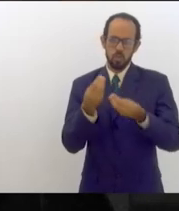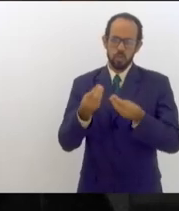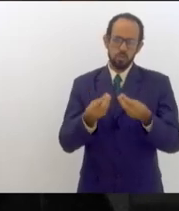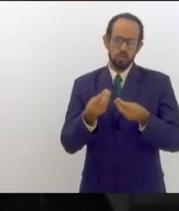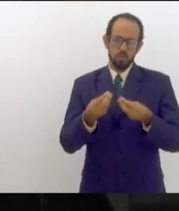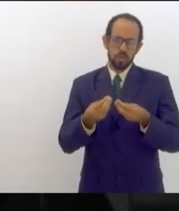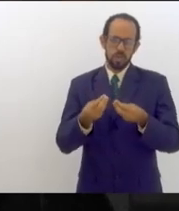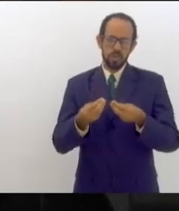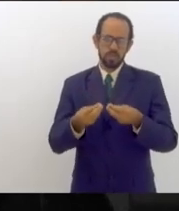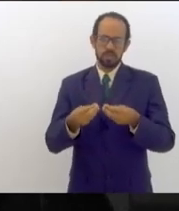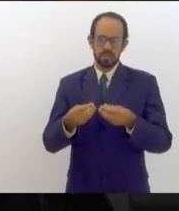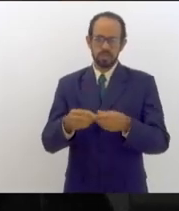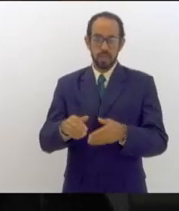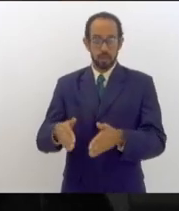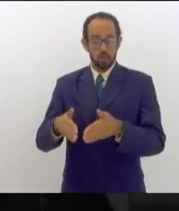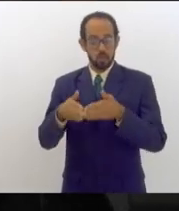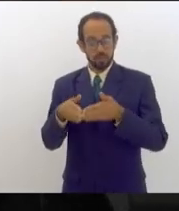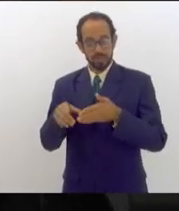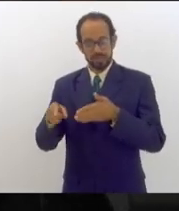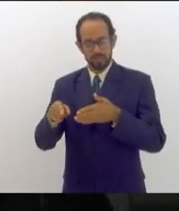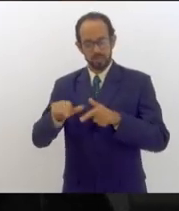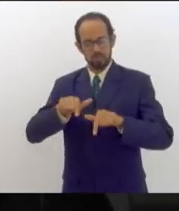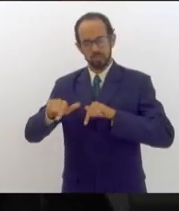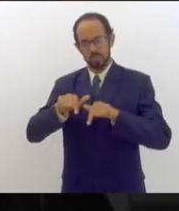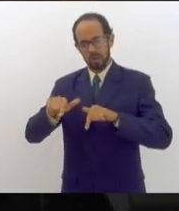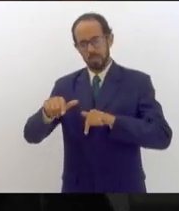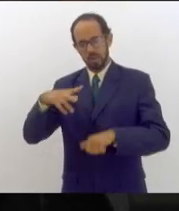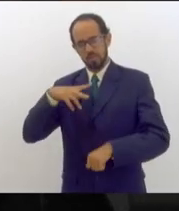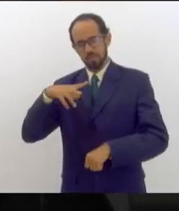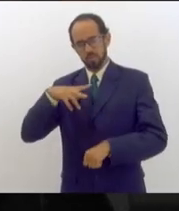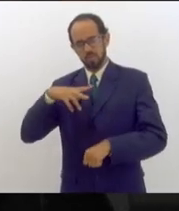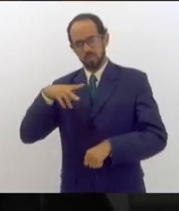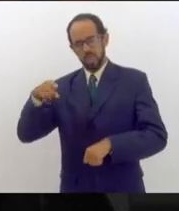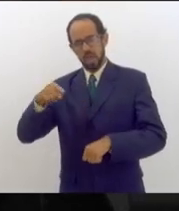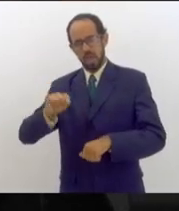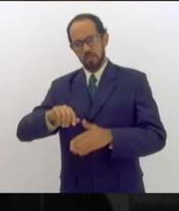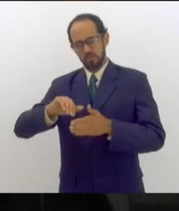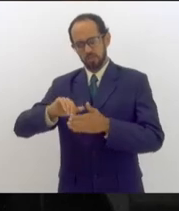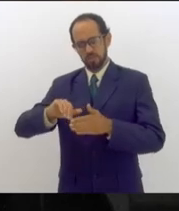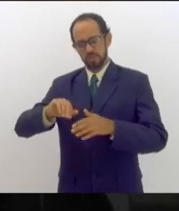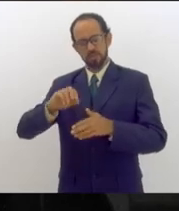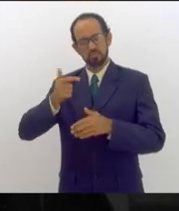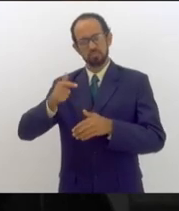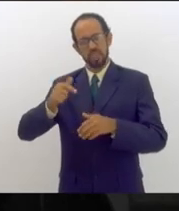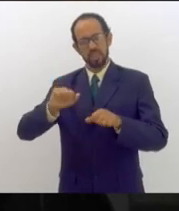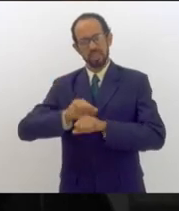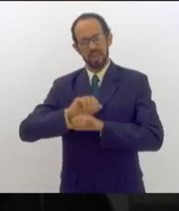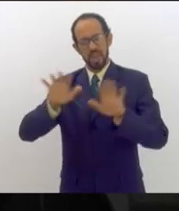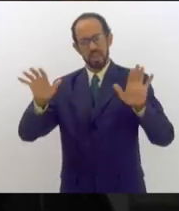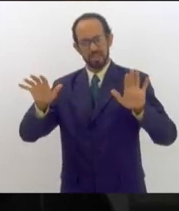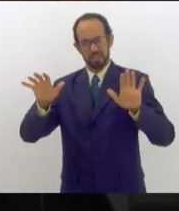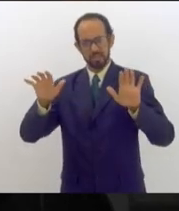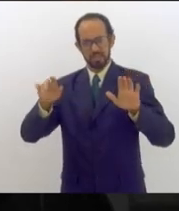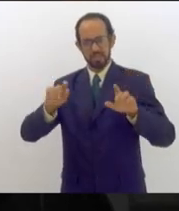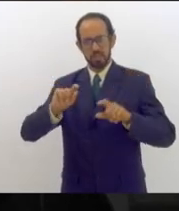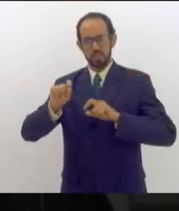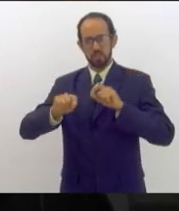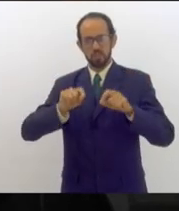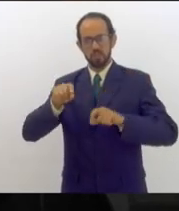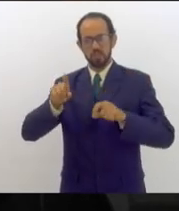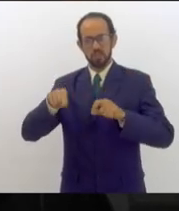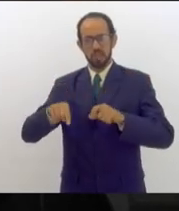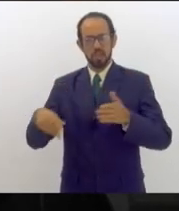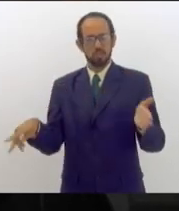de problemas que tiraram transparência da gestão patrimonial não tinha clareza do que que era do estado do que que era da